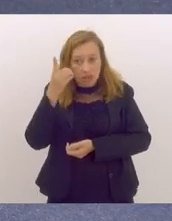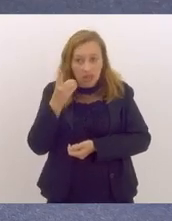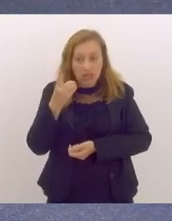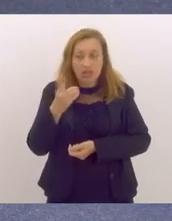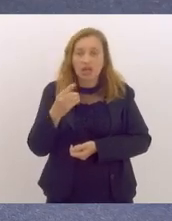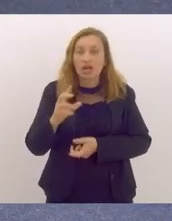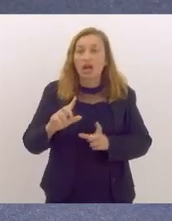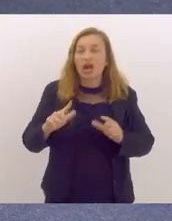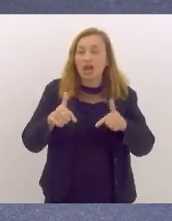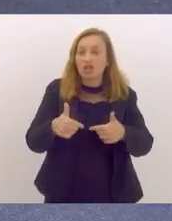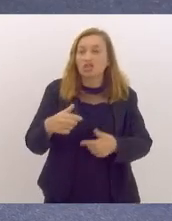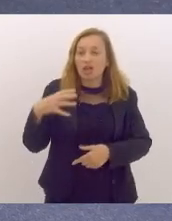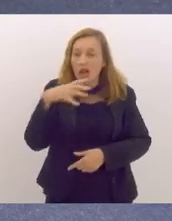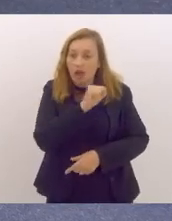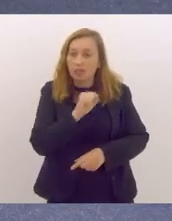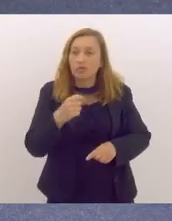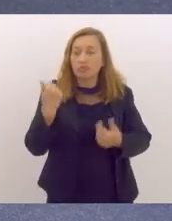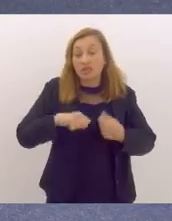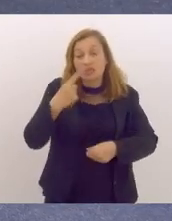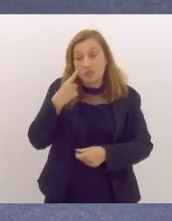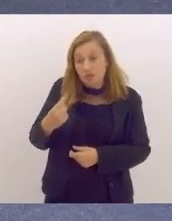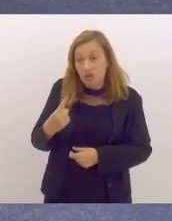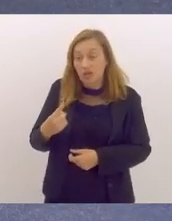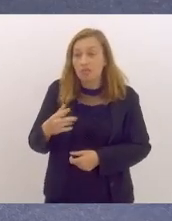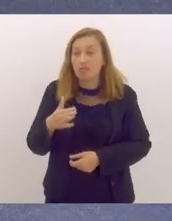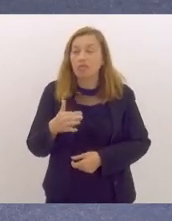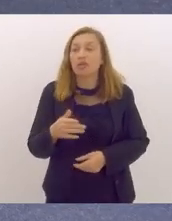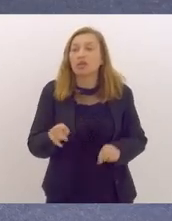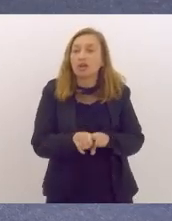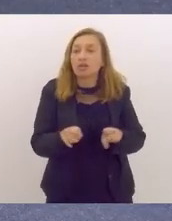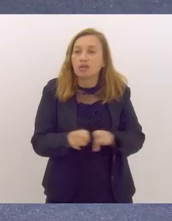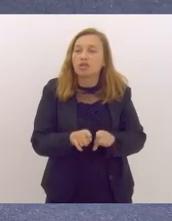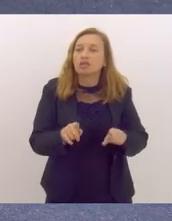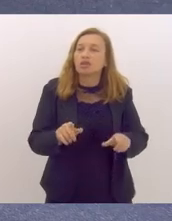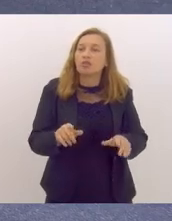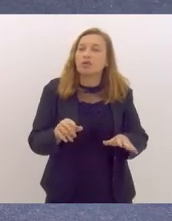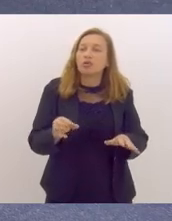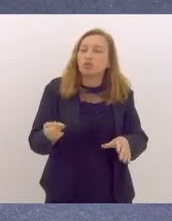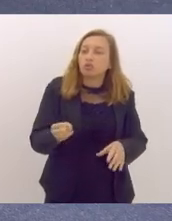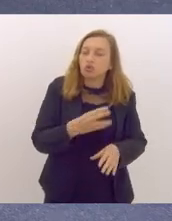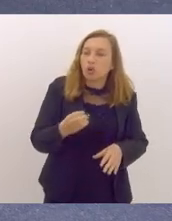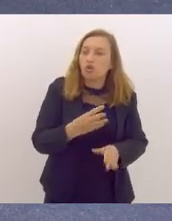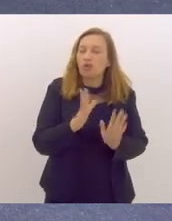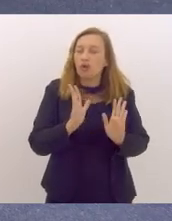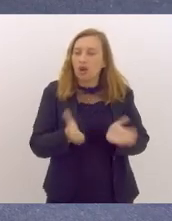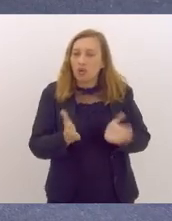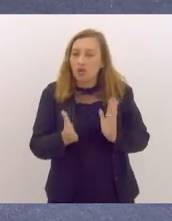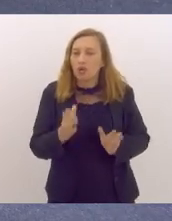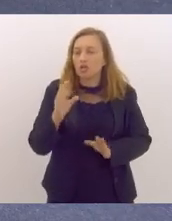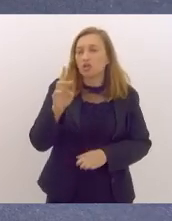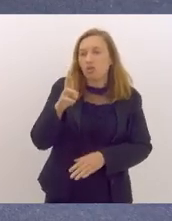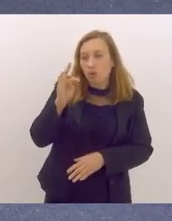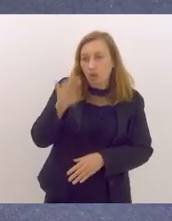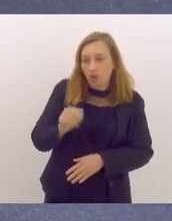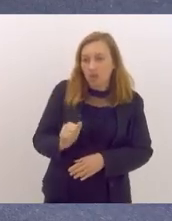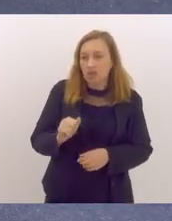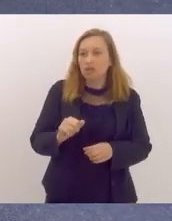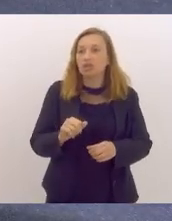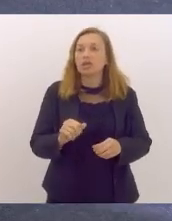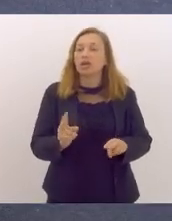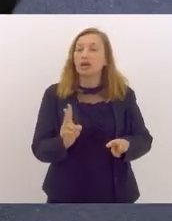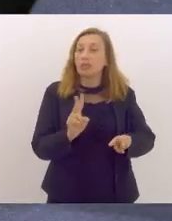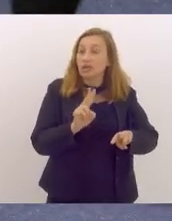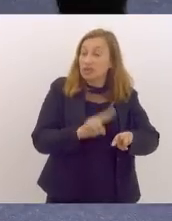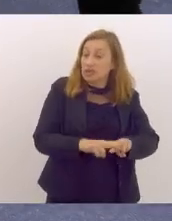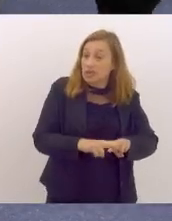quanto antes, pois precisamos ver isso aí, como também os reformados por cota, com mudança de CID, a prisão administrativa,